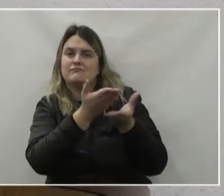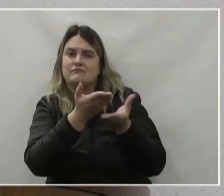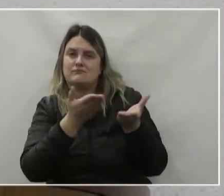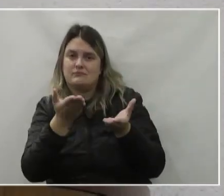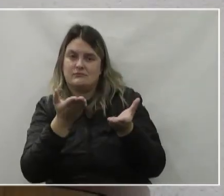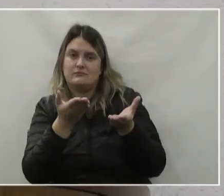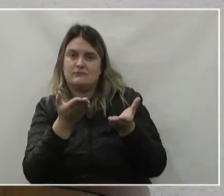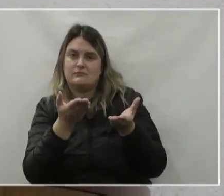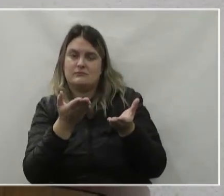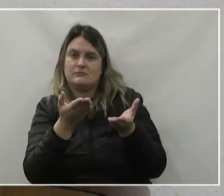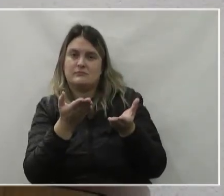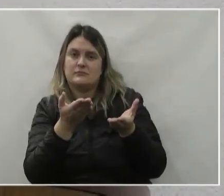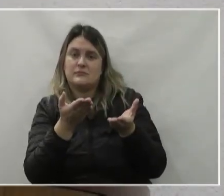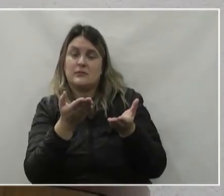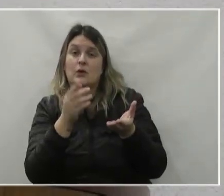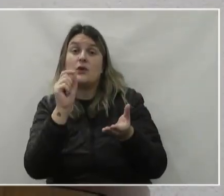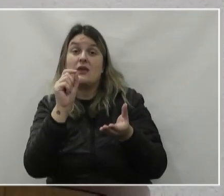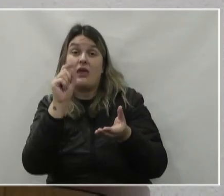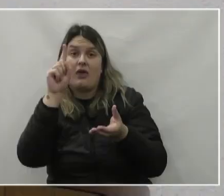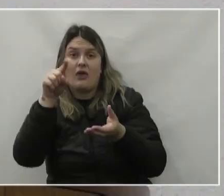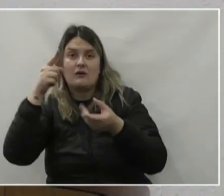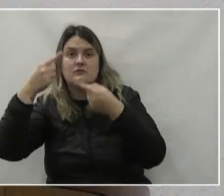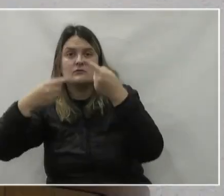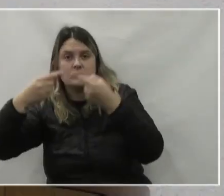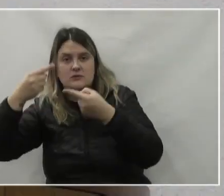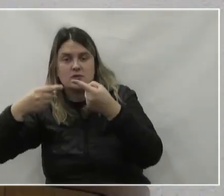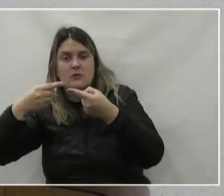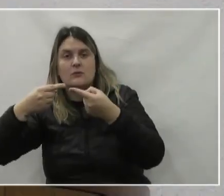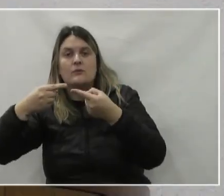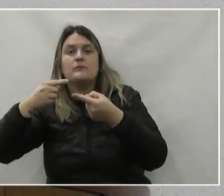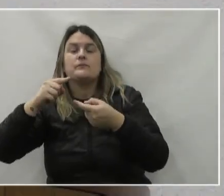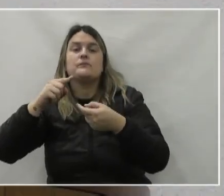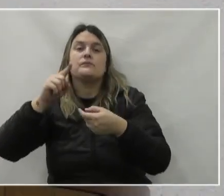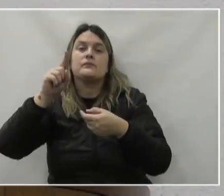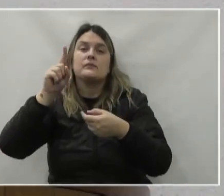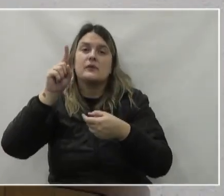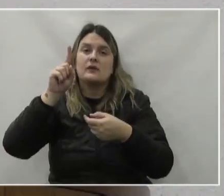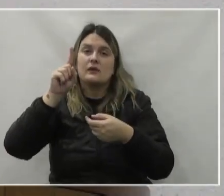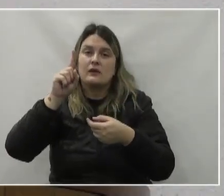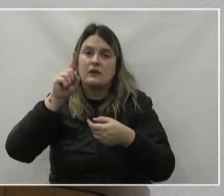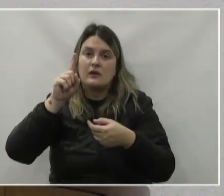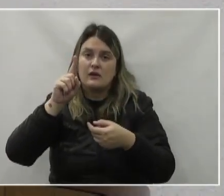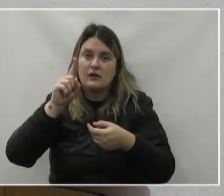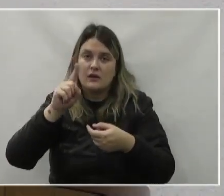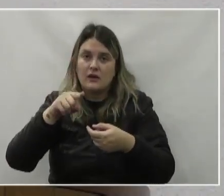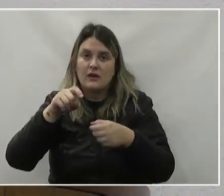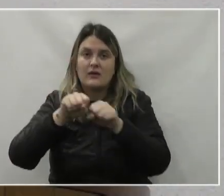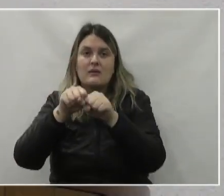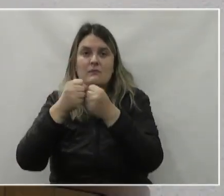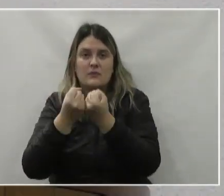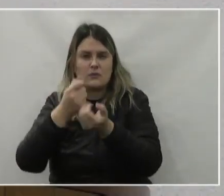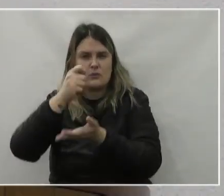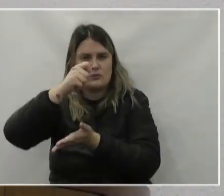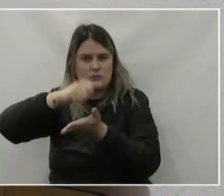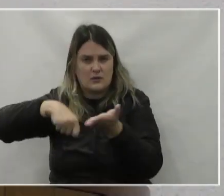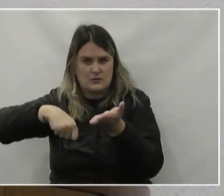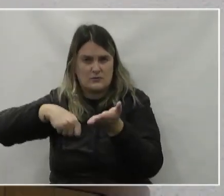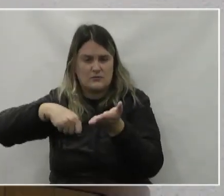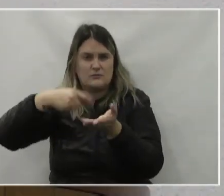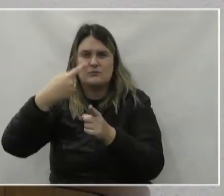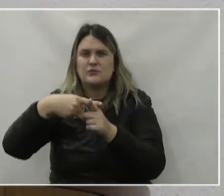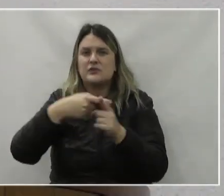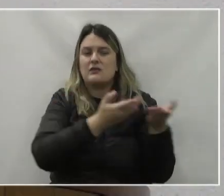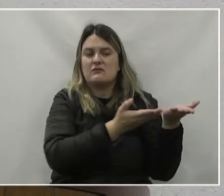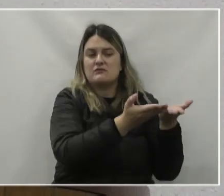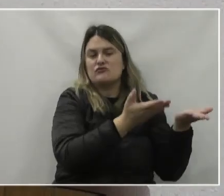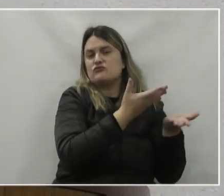licitatório, né? O que deveria entrar em discussão seria uma ação rescisória do contrato, porque a licitação